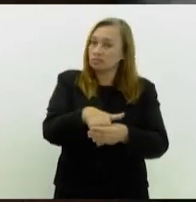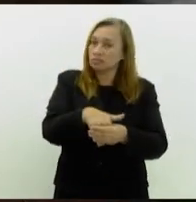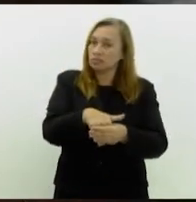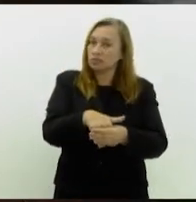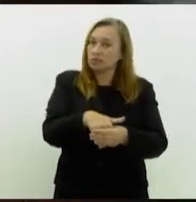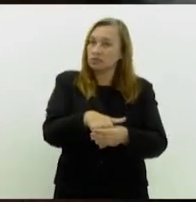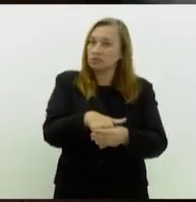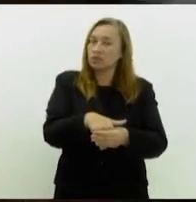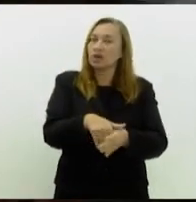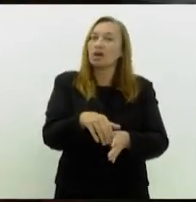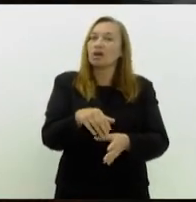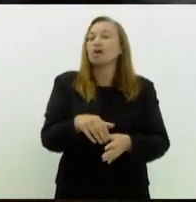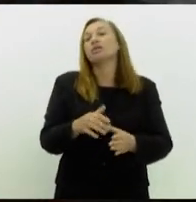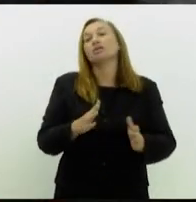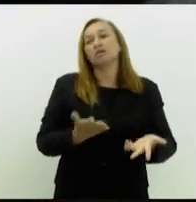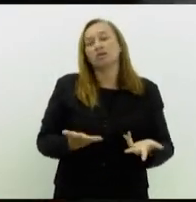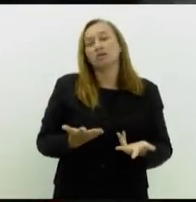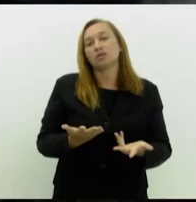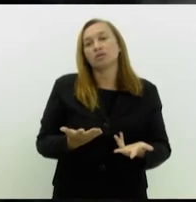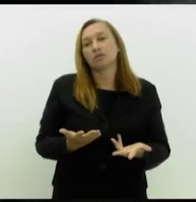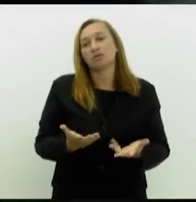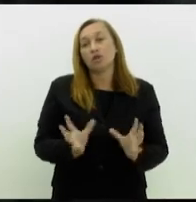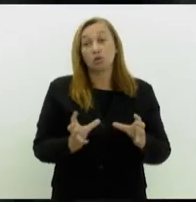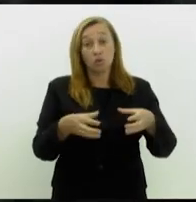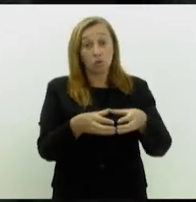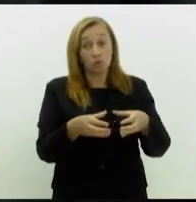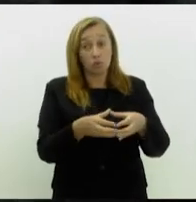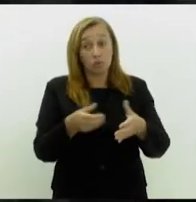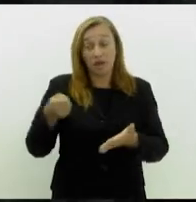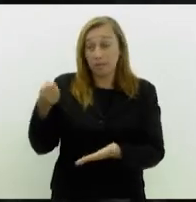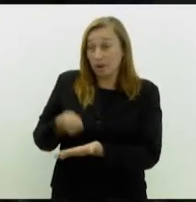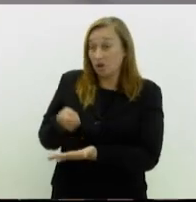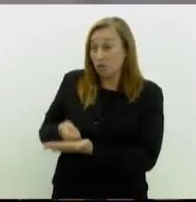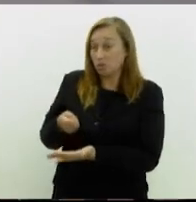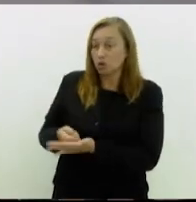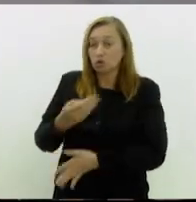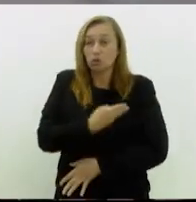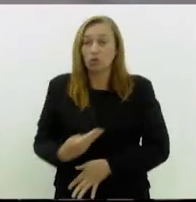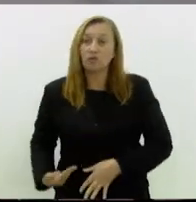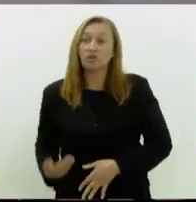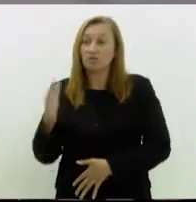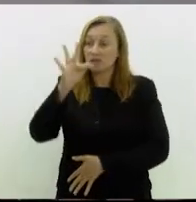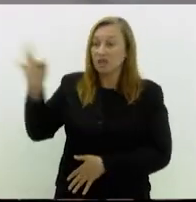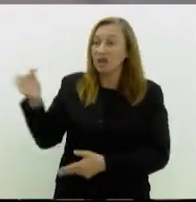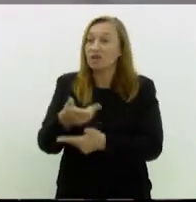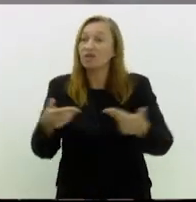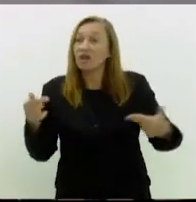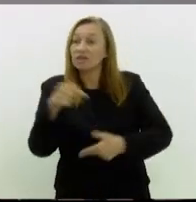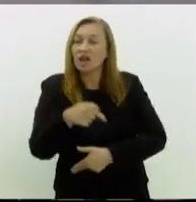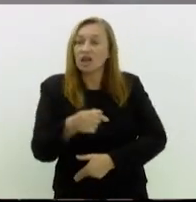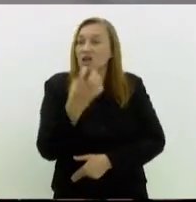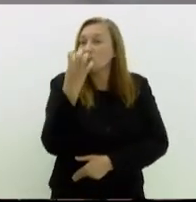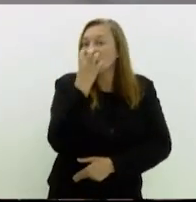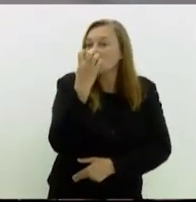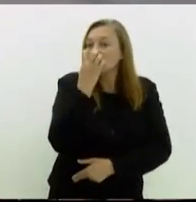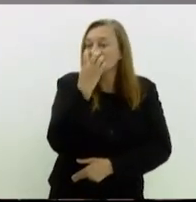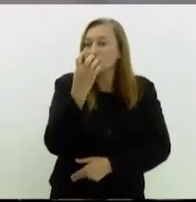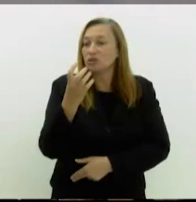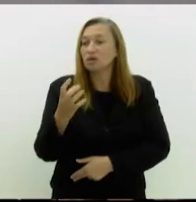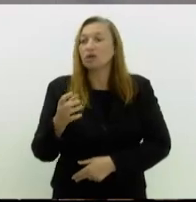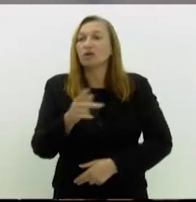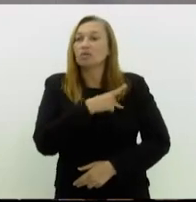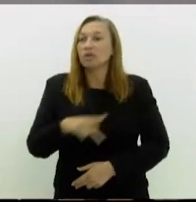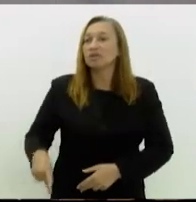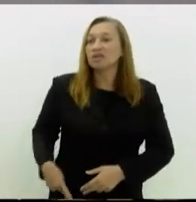véspera da eleição por parte daqueles que deveriam estar cobrando do Governo Federal já que muitos aqui são cachorrinhos do presidente